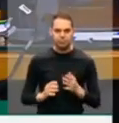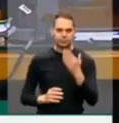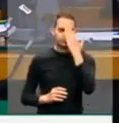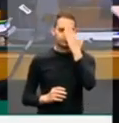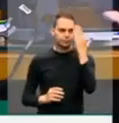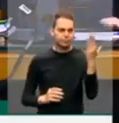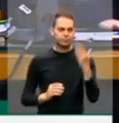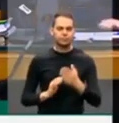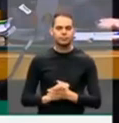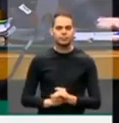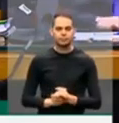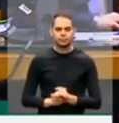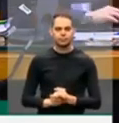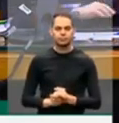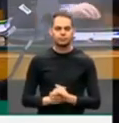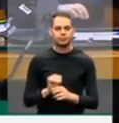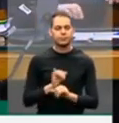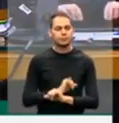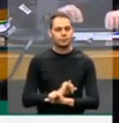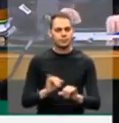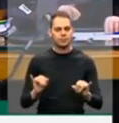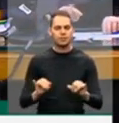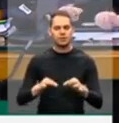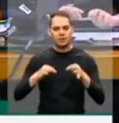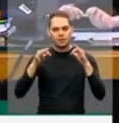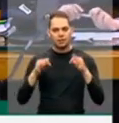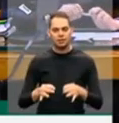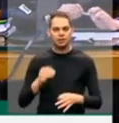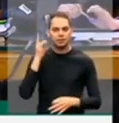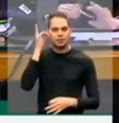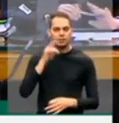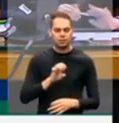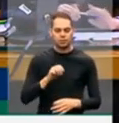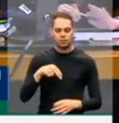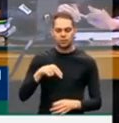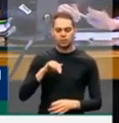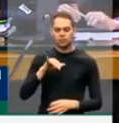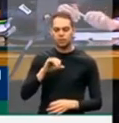Obrigada, deputado Rogério. Fica aqui registro. Tenho certeza que o deputado Enio fará esse encaminhamento na reunião de líderes.